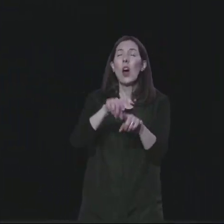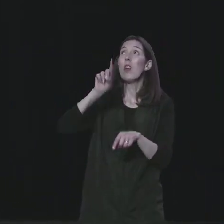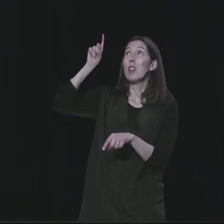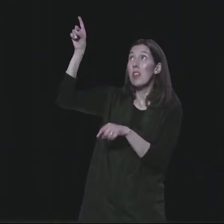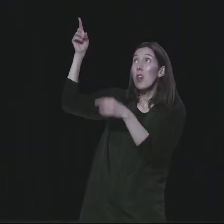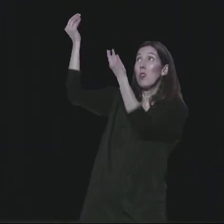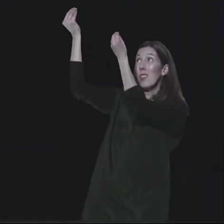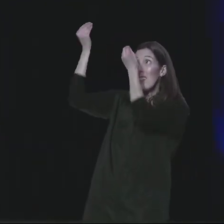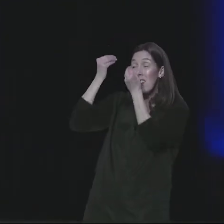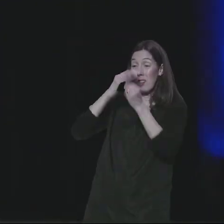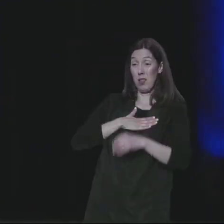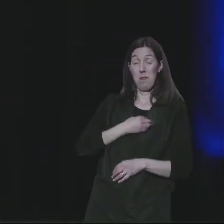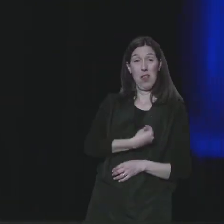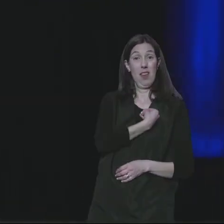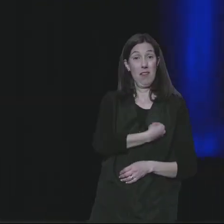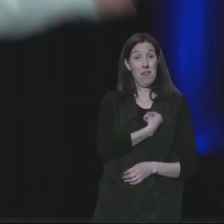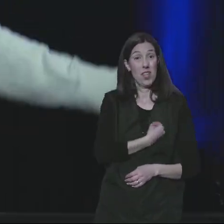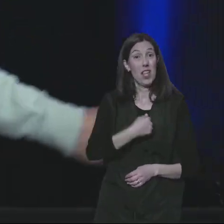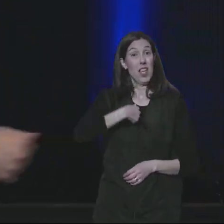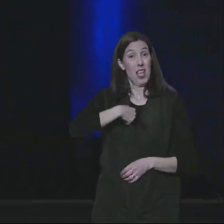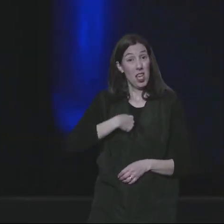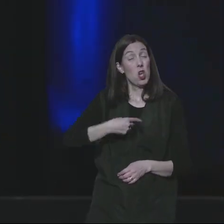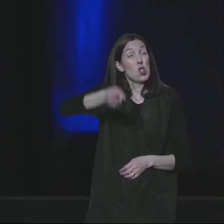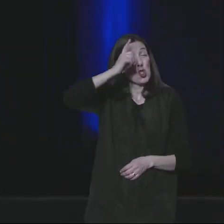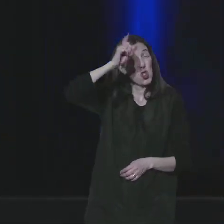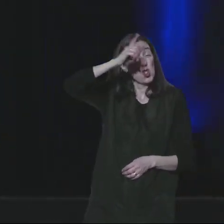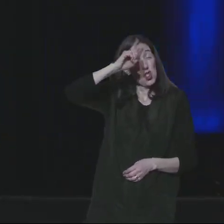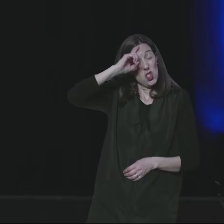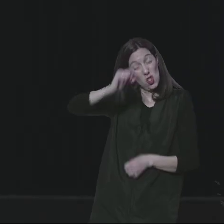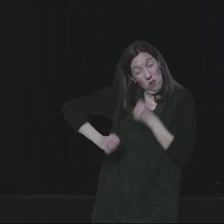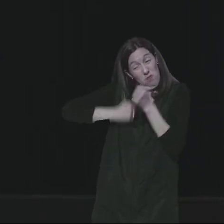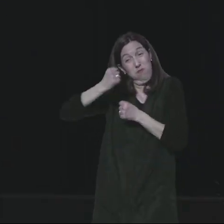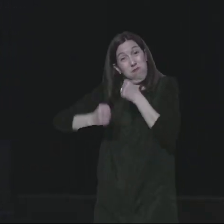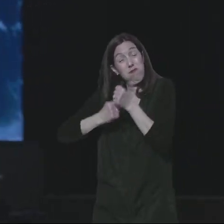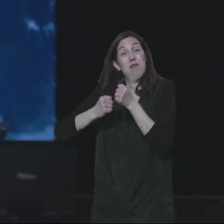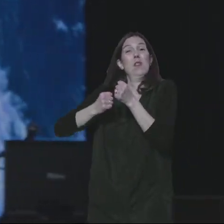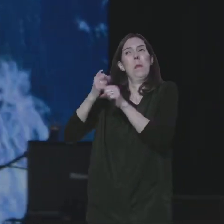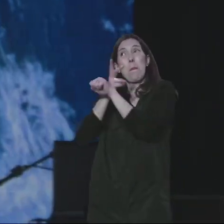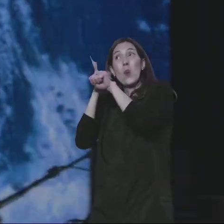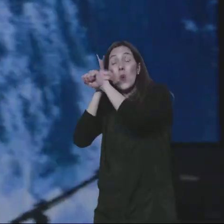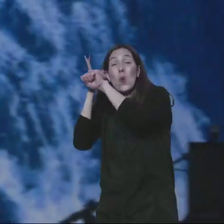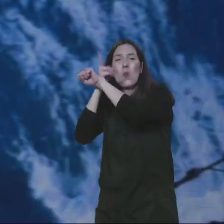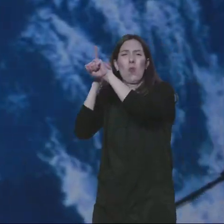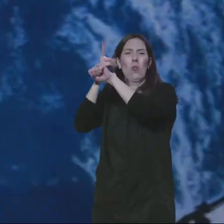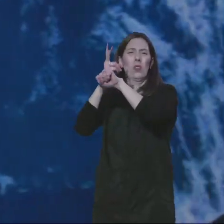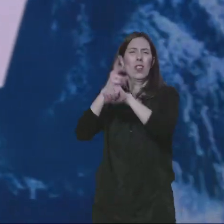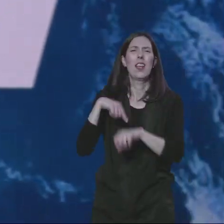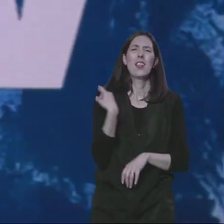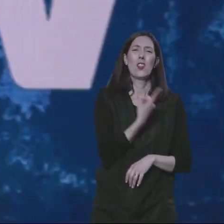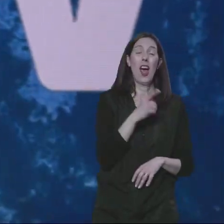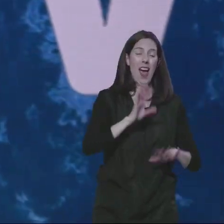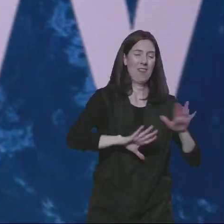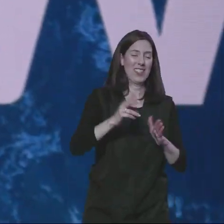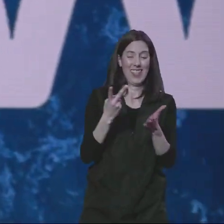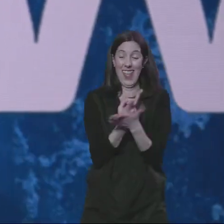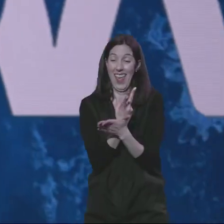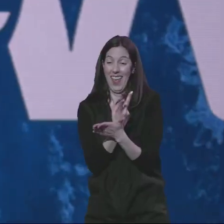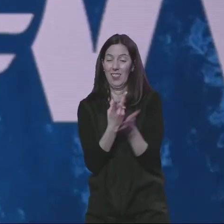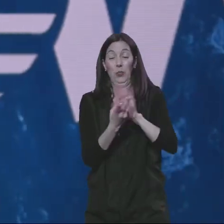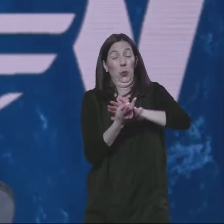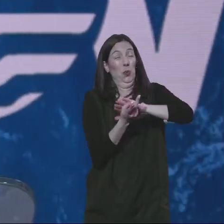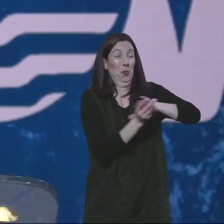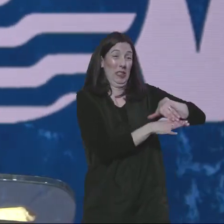atrás disso. Se eu tropecei, eu levanto e continuo. Isso é perseverança. É você levantar e continuar.